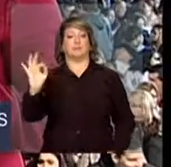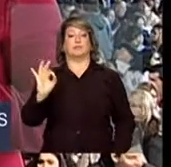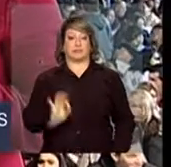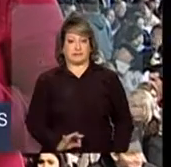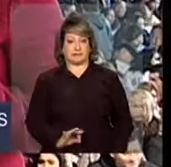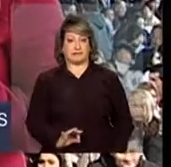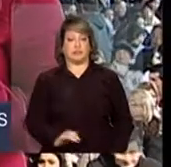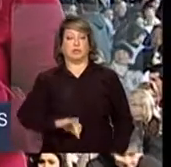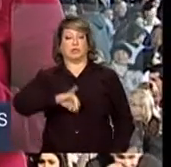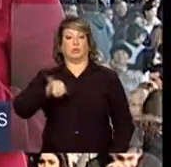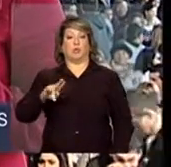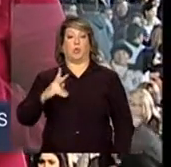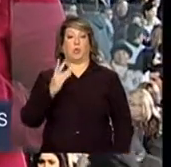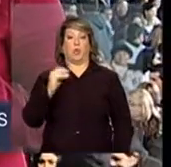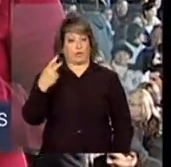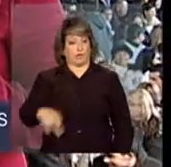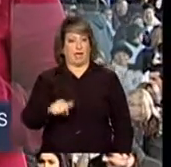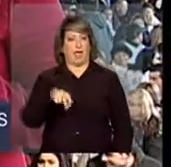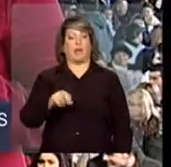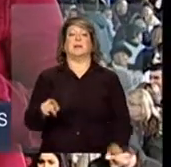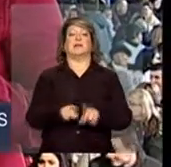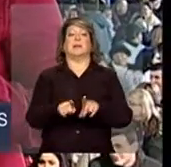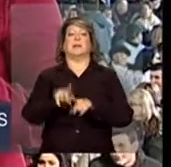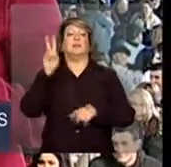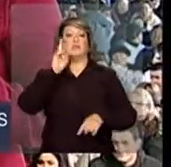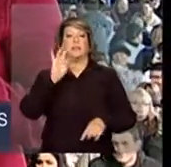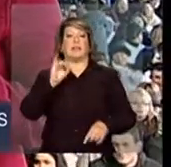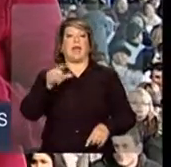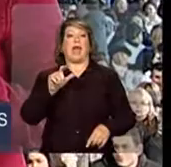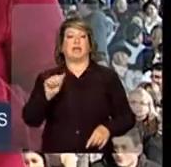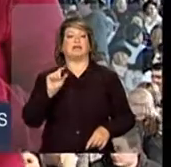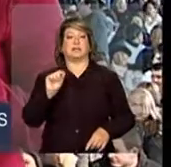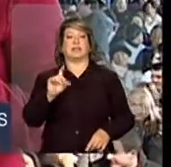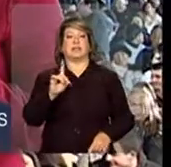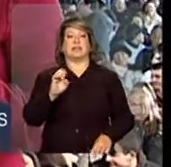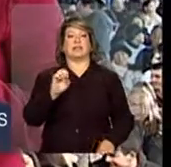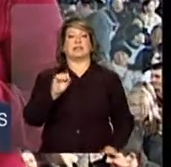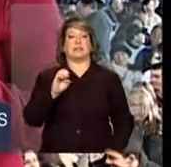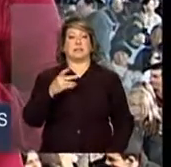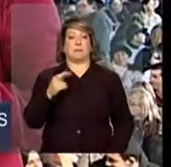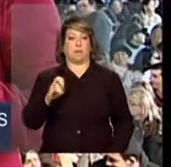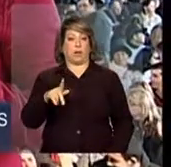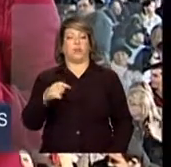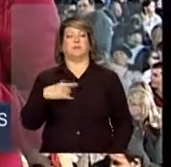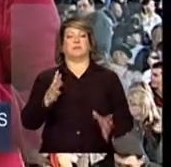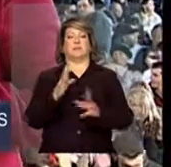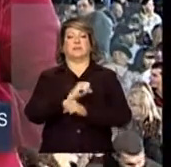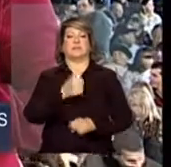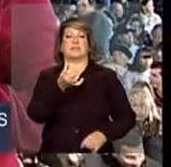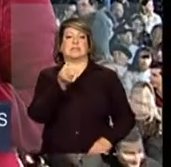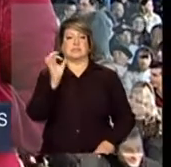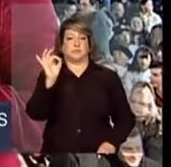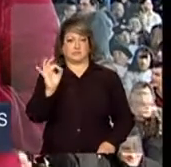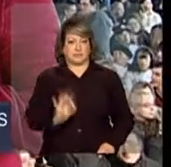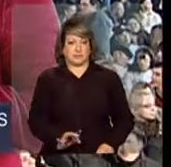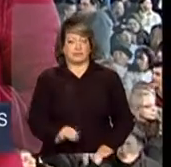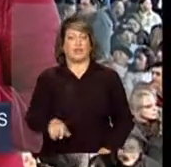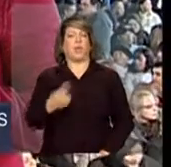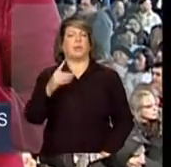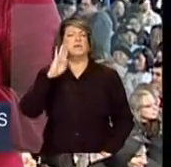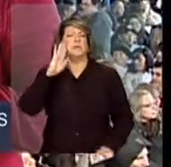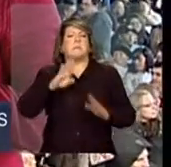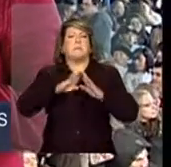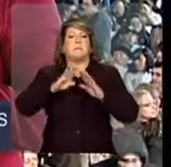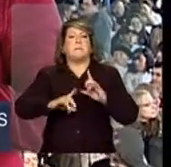0,03% em julho deste ano e também sobre a taxa de desemprego de cerca de 6%, uma das menores da